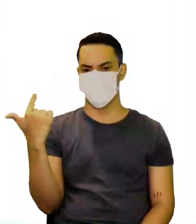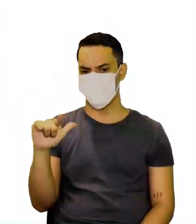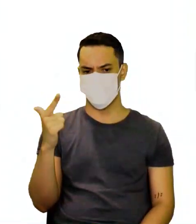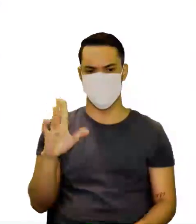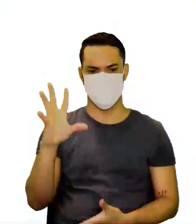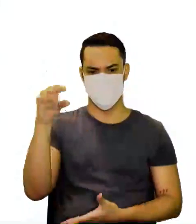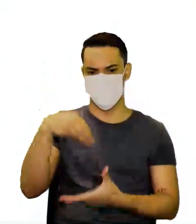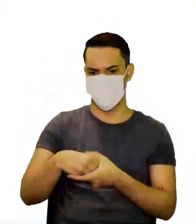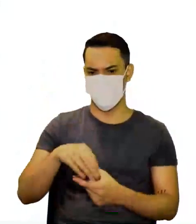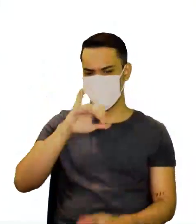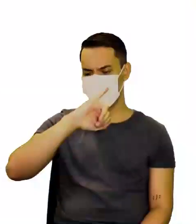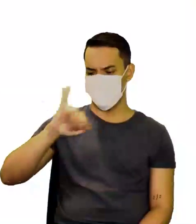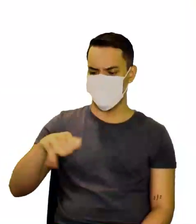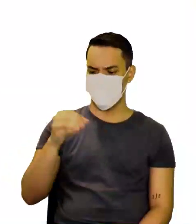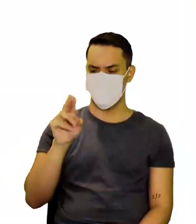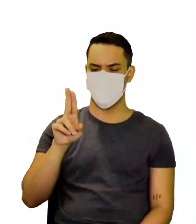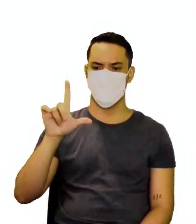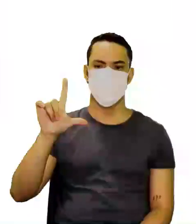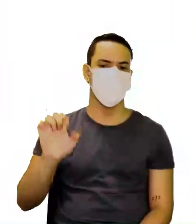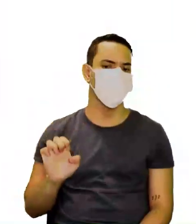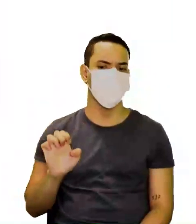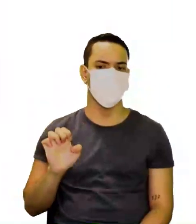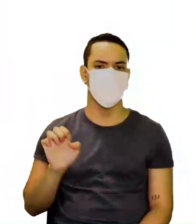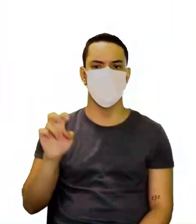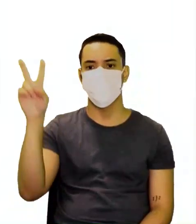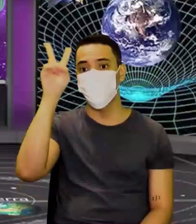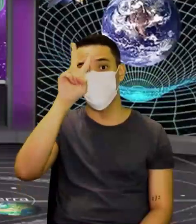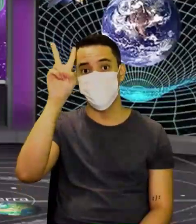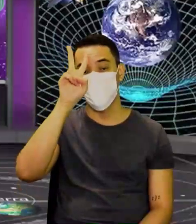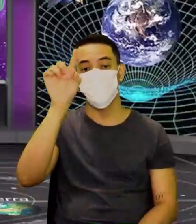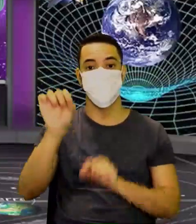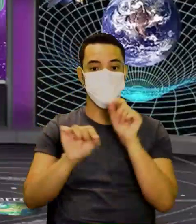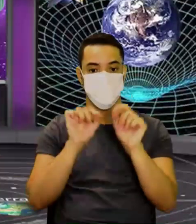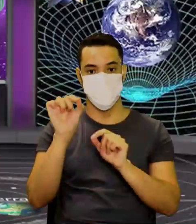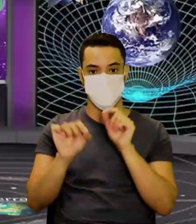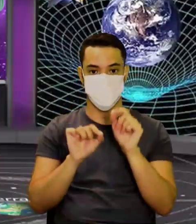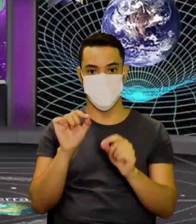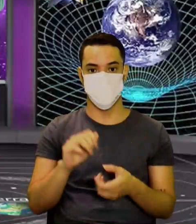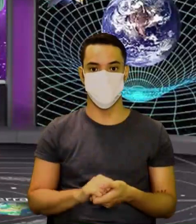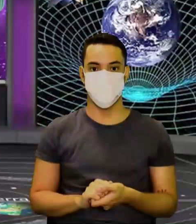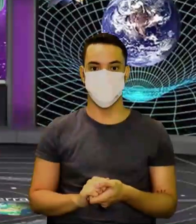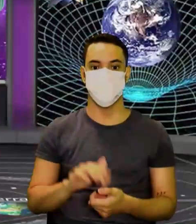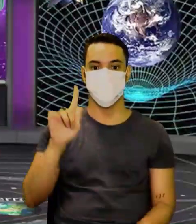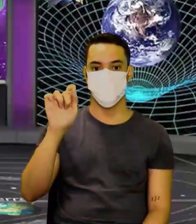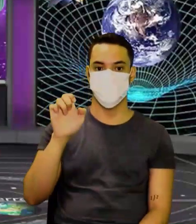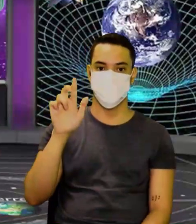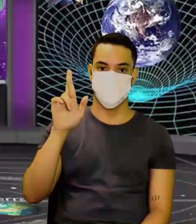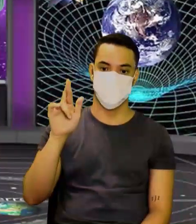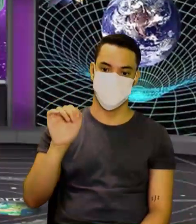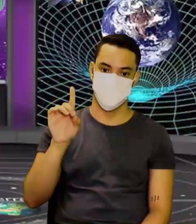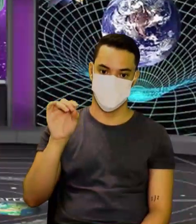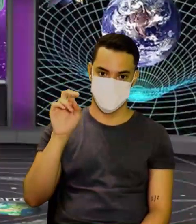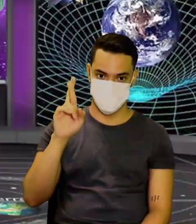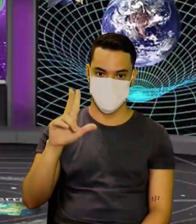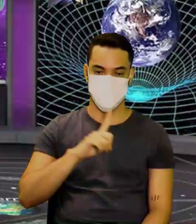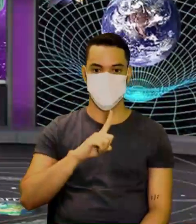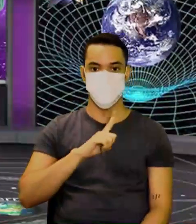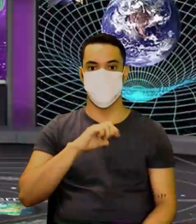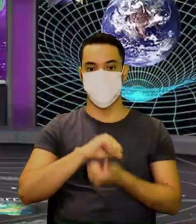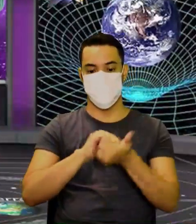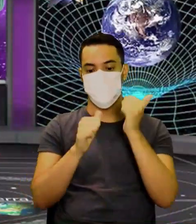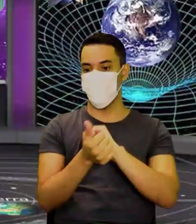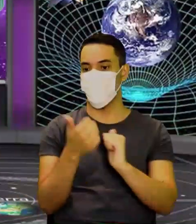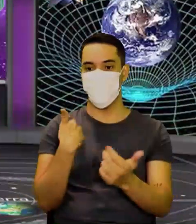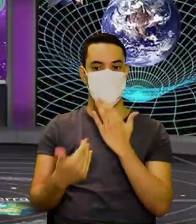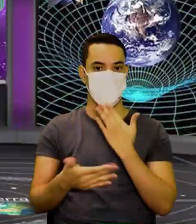Joule. Aí, pessoal, o que nós temos que lembrar nesse caso aí, né? Gerador elétrico, ele converte qualquer tipo